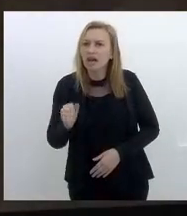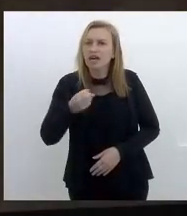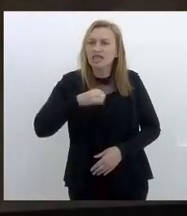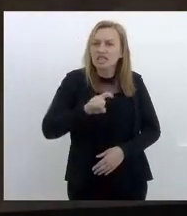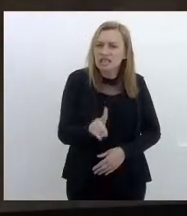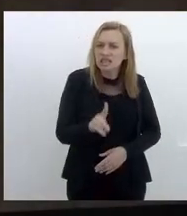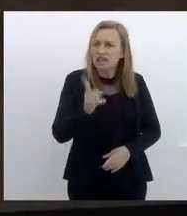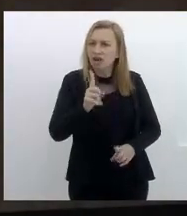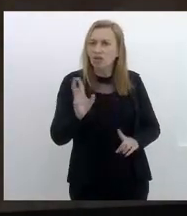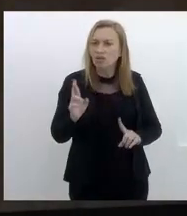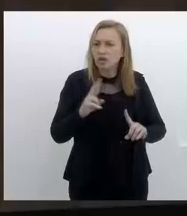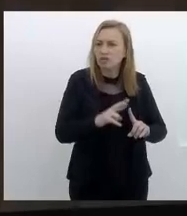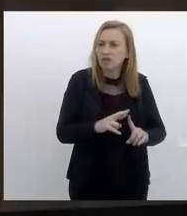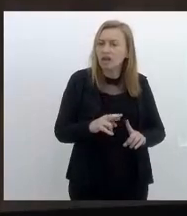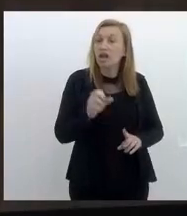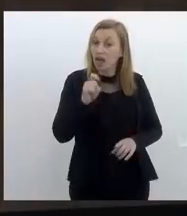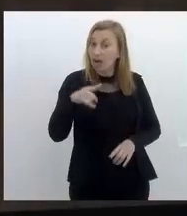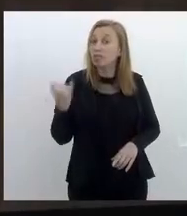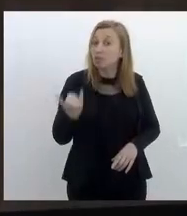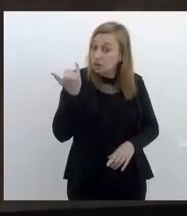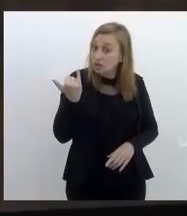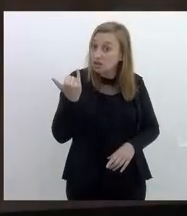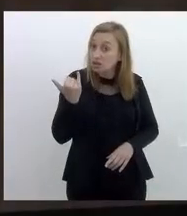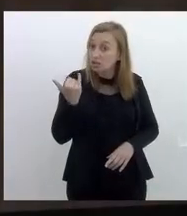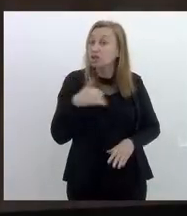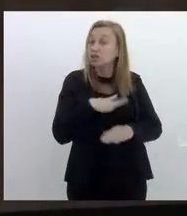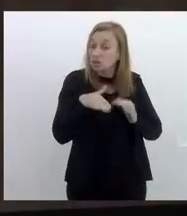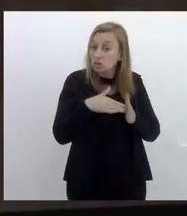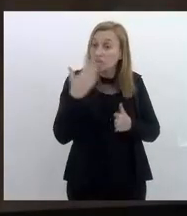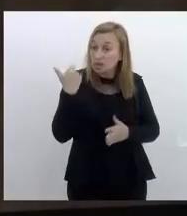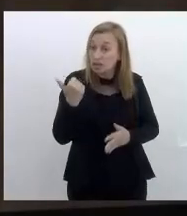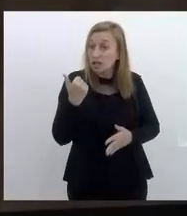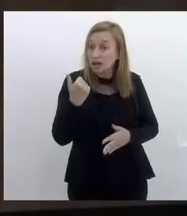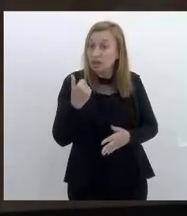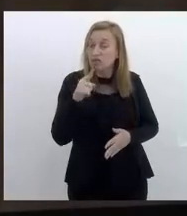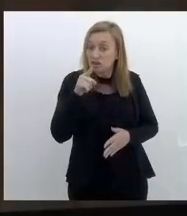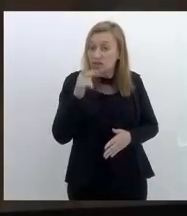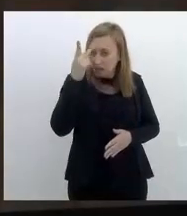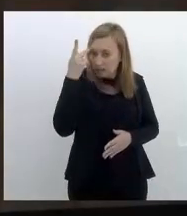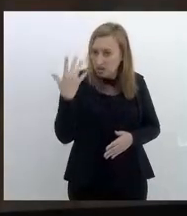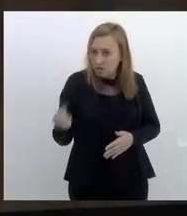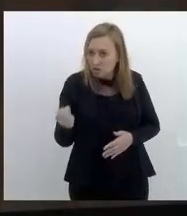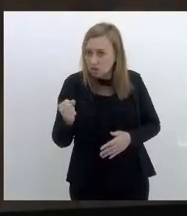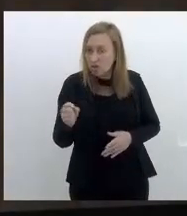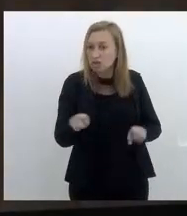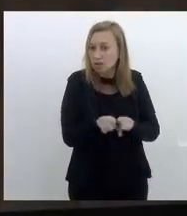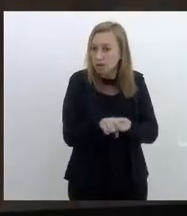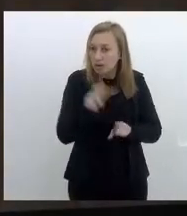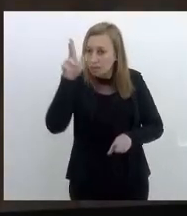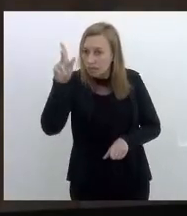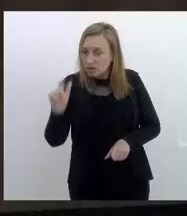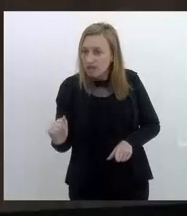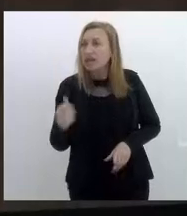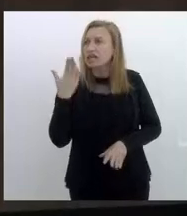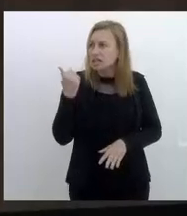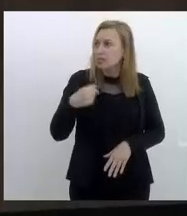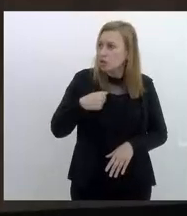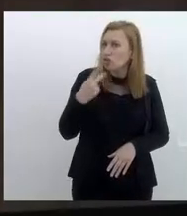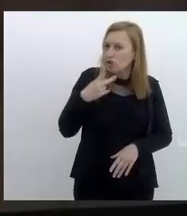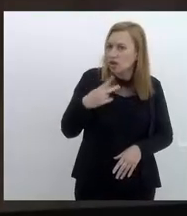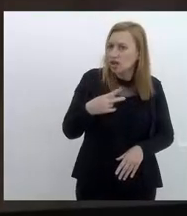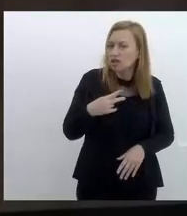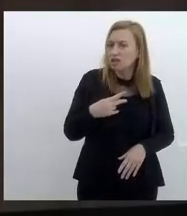isso não se reflete sem importante que todas saibam você que é pensou em mim isso aí você que aposentado Sabe o que eu tô falando